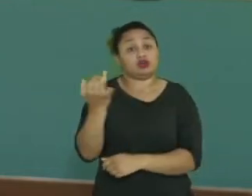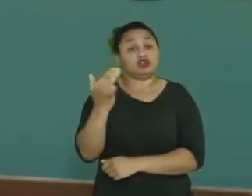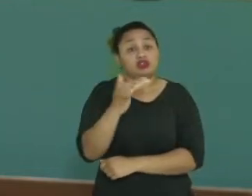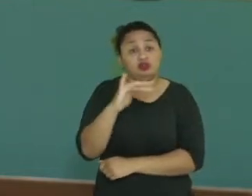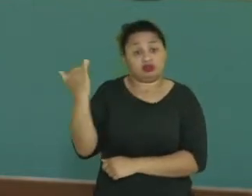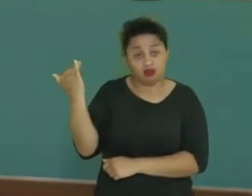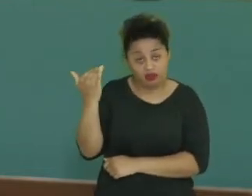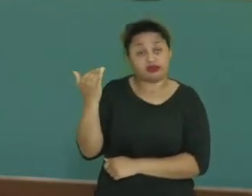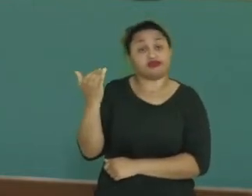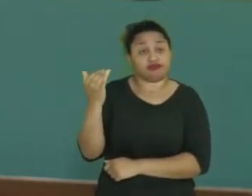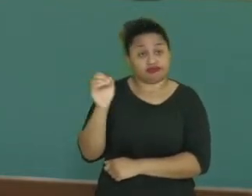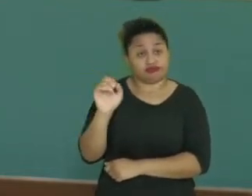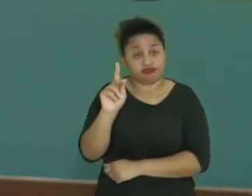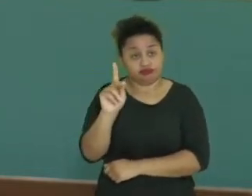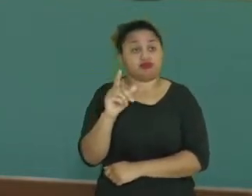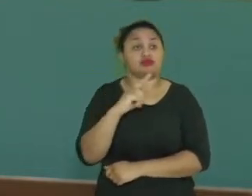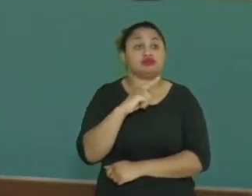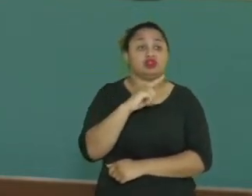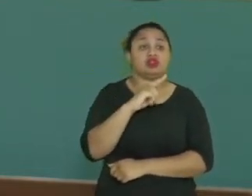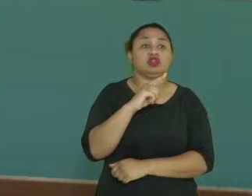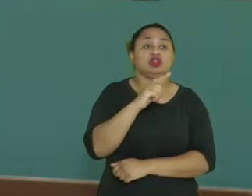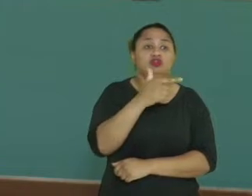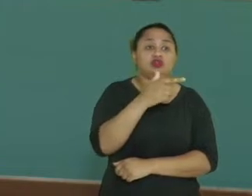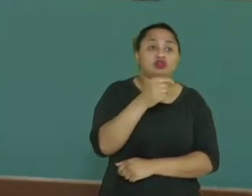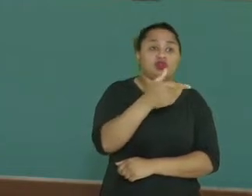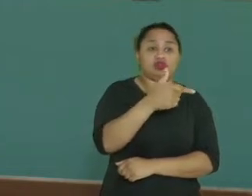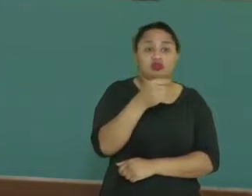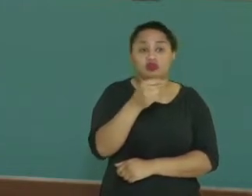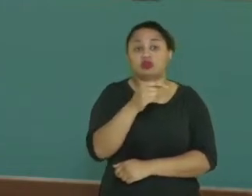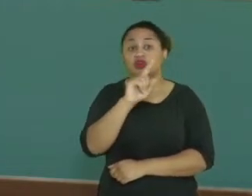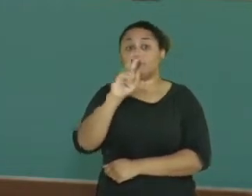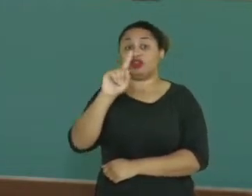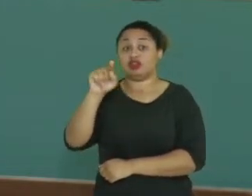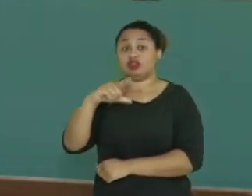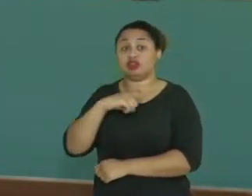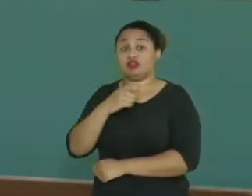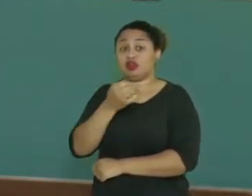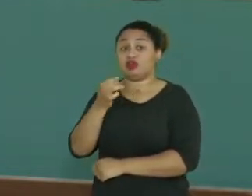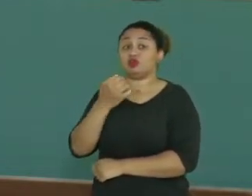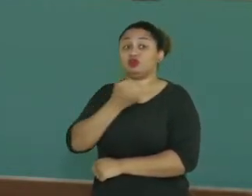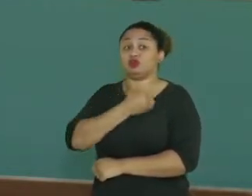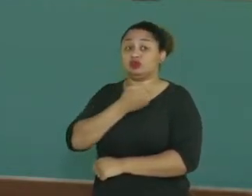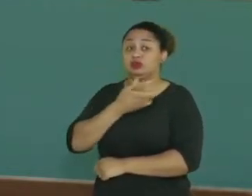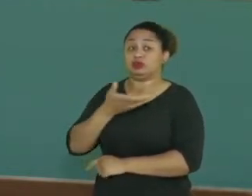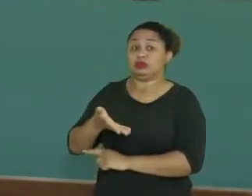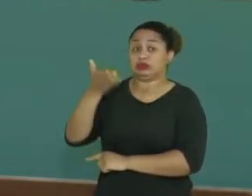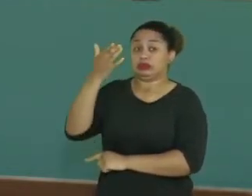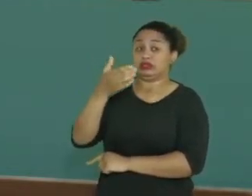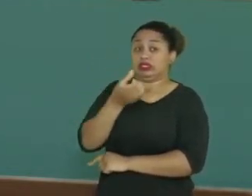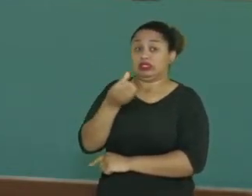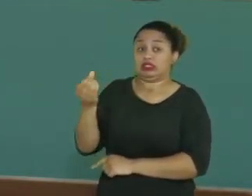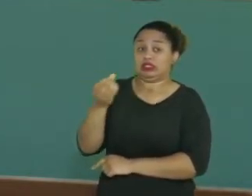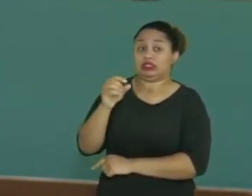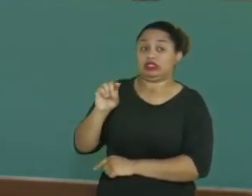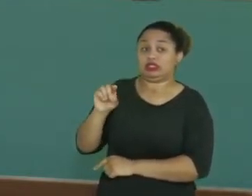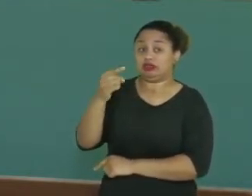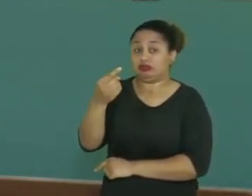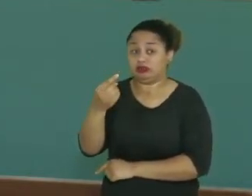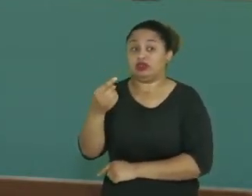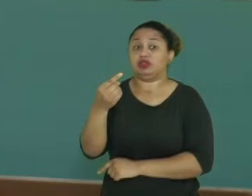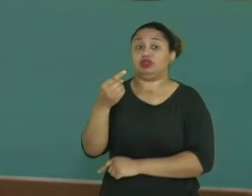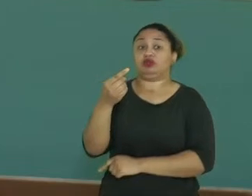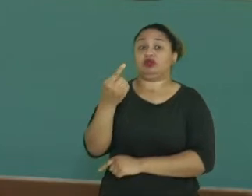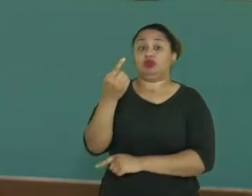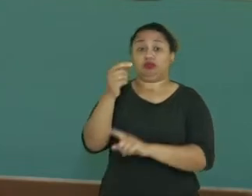está falando. Então, de primeiro morreu lá 202, chegando ali, ó, tem alguns números bem altos, né? 66 mil, né? Em